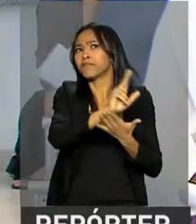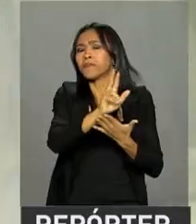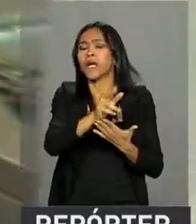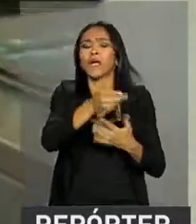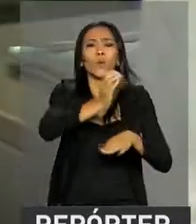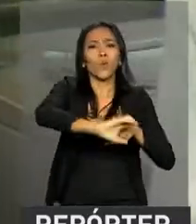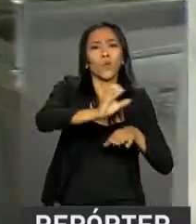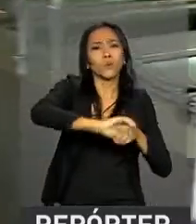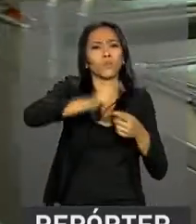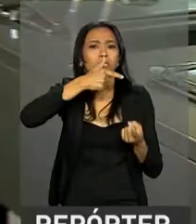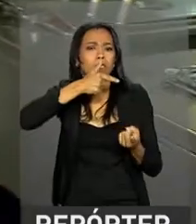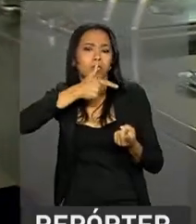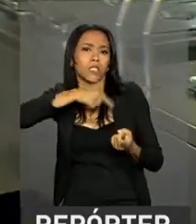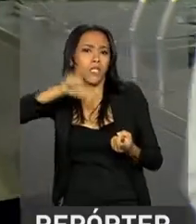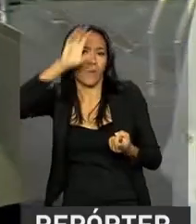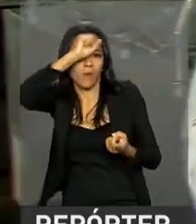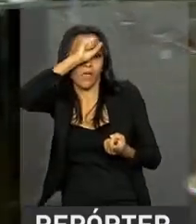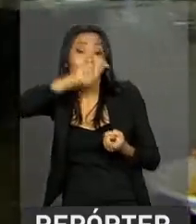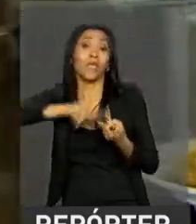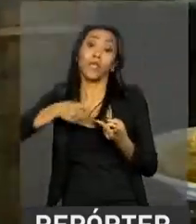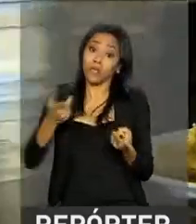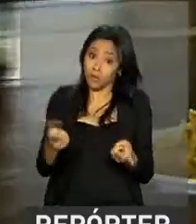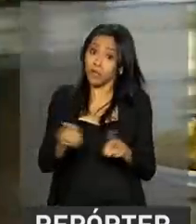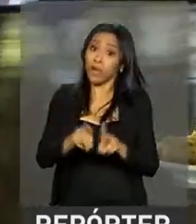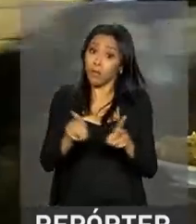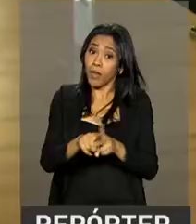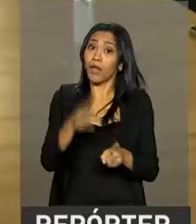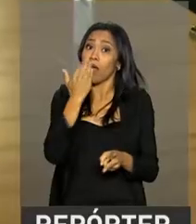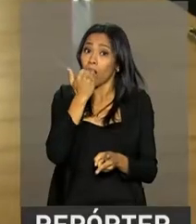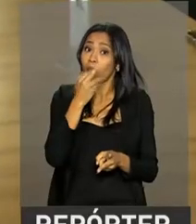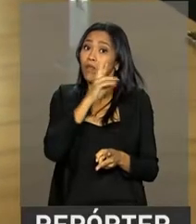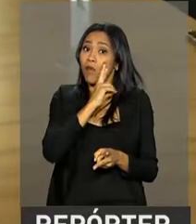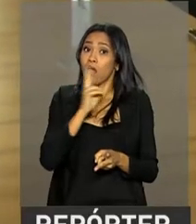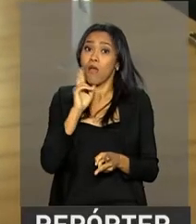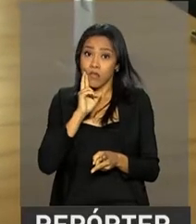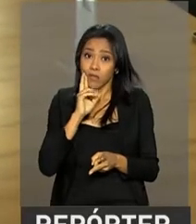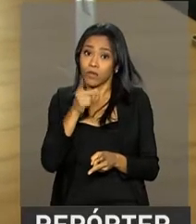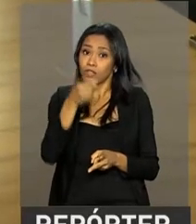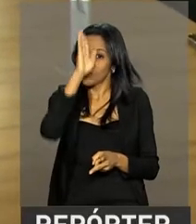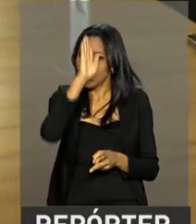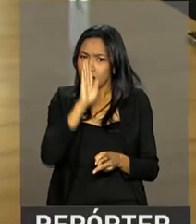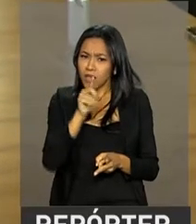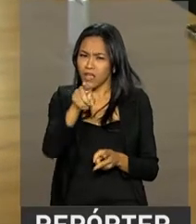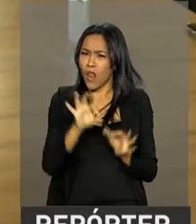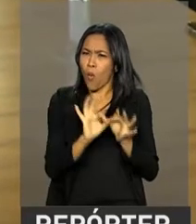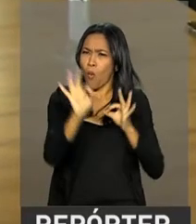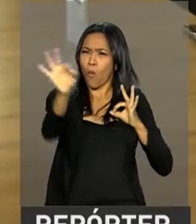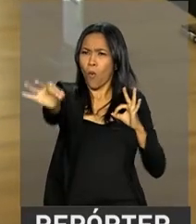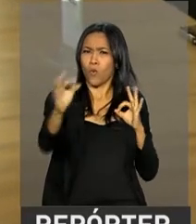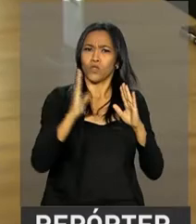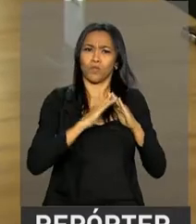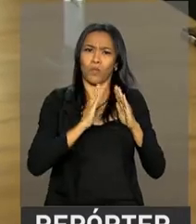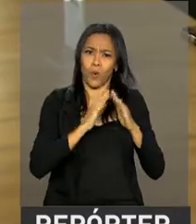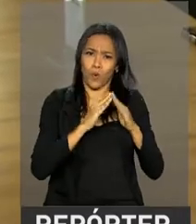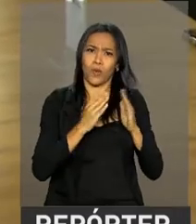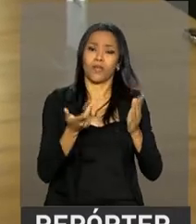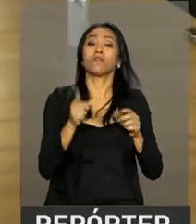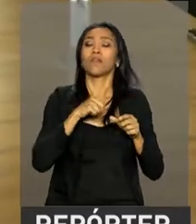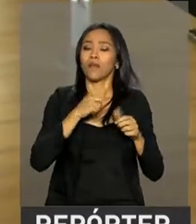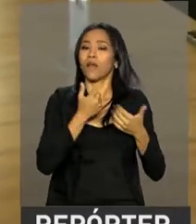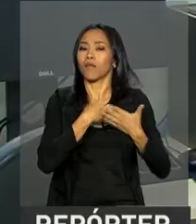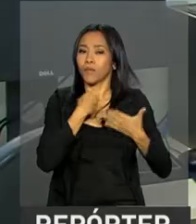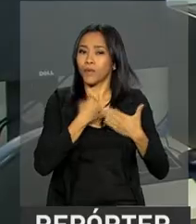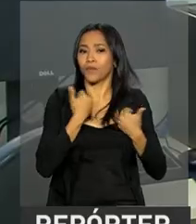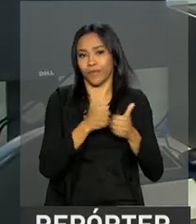e almoçar no restaurante tudo de graça como mora longe da unb tem também auxílio transporte